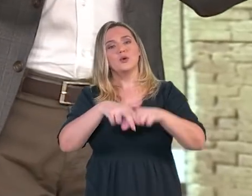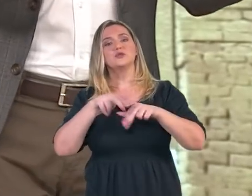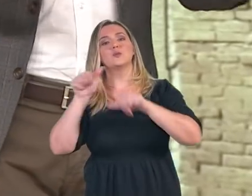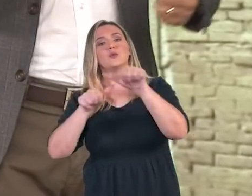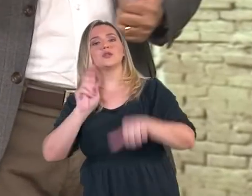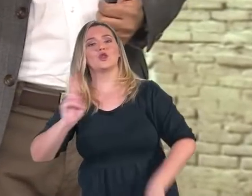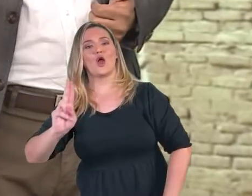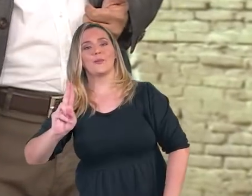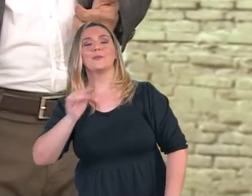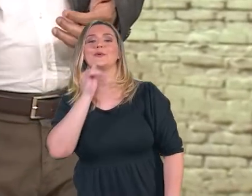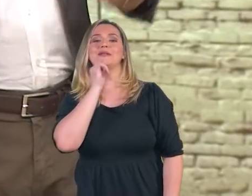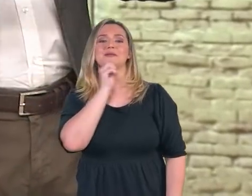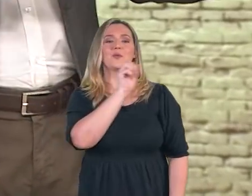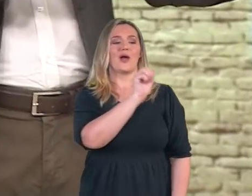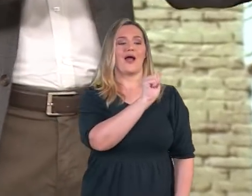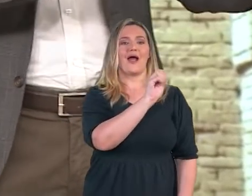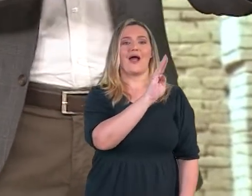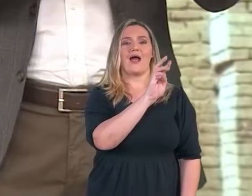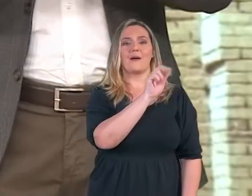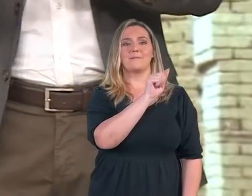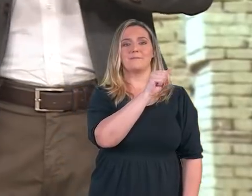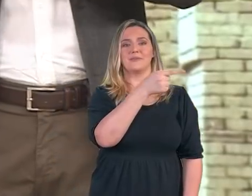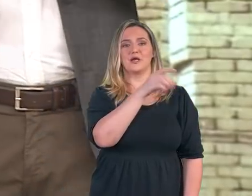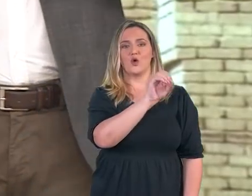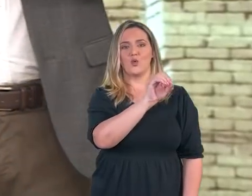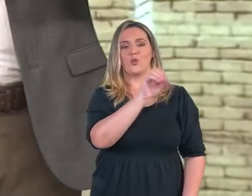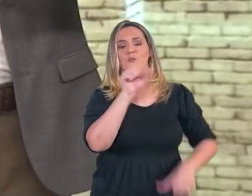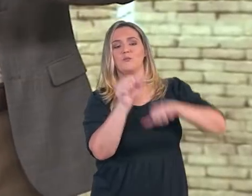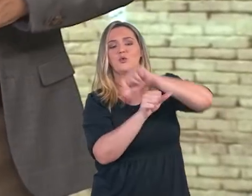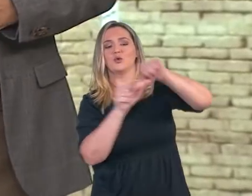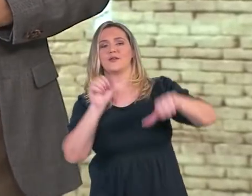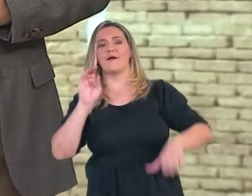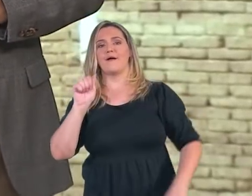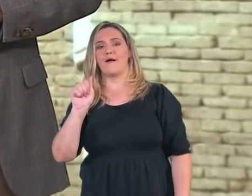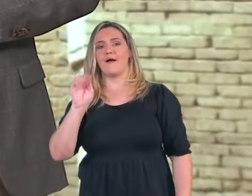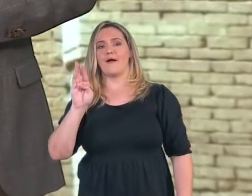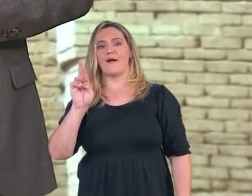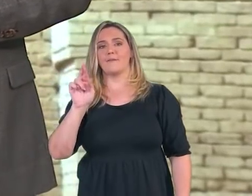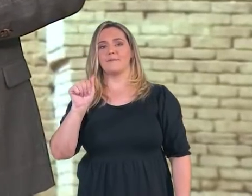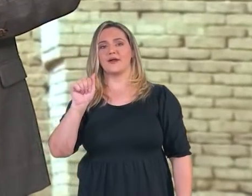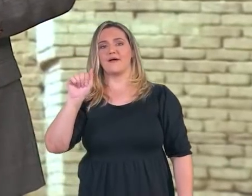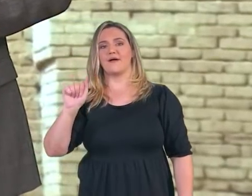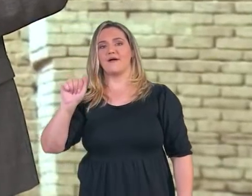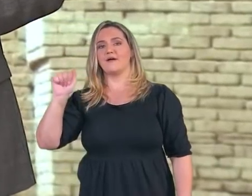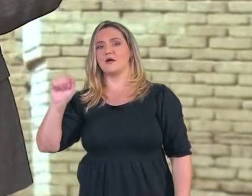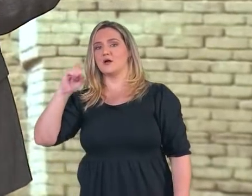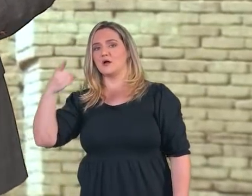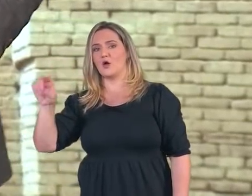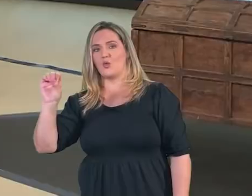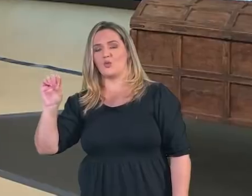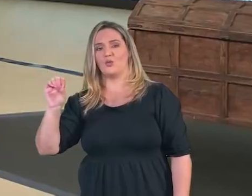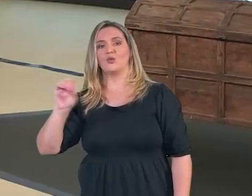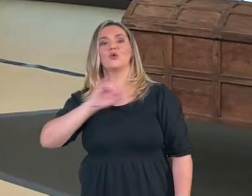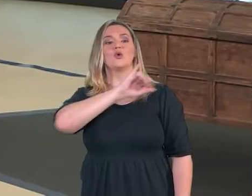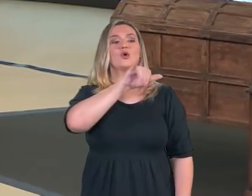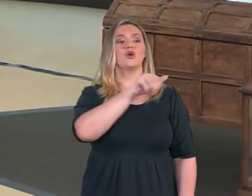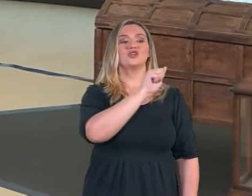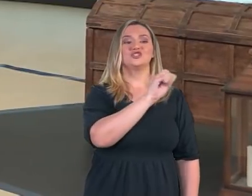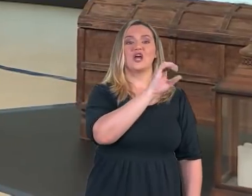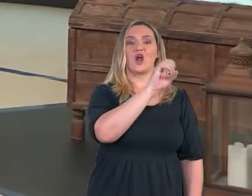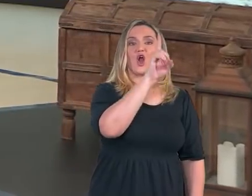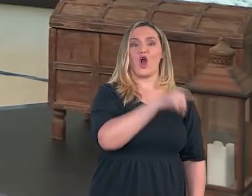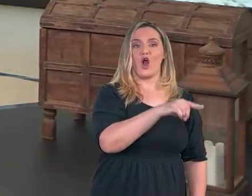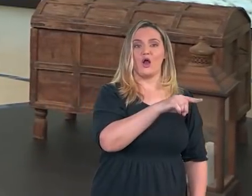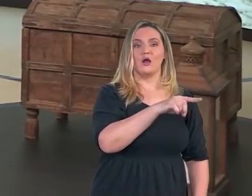se tornou Abraão, Sarai virou Sara e Jacó se tornou Israel. Agora, aqui no